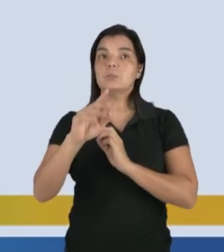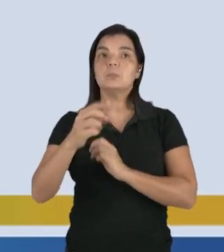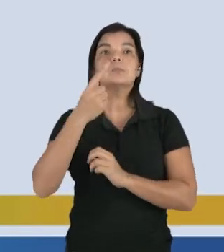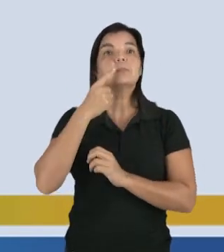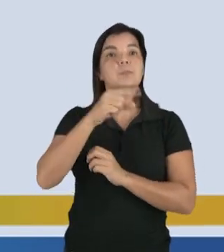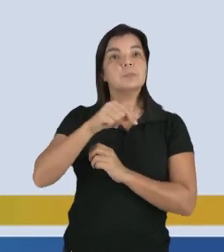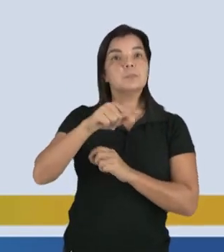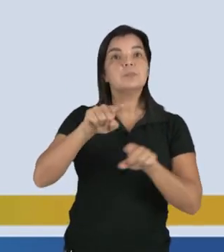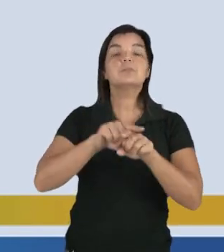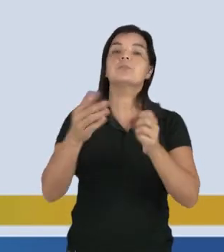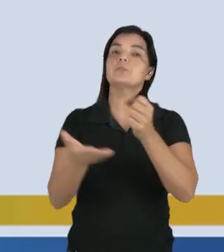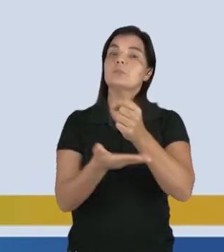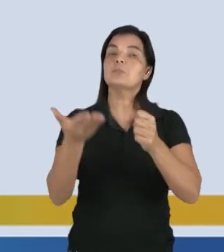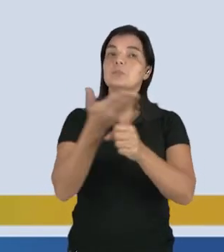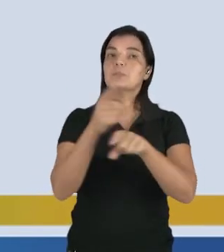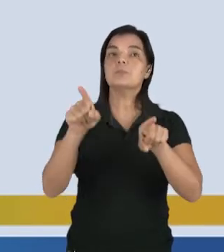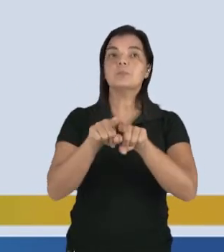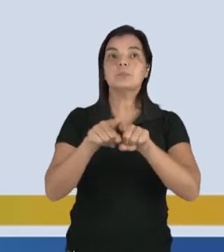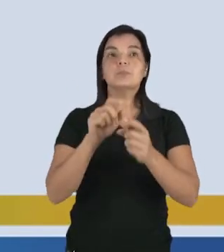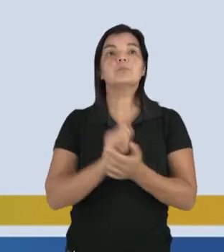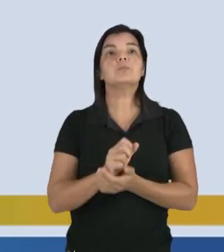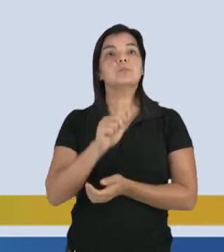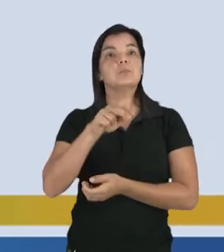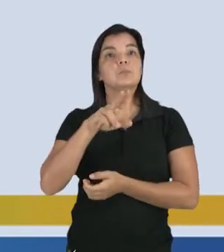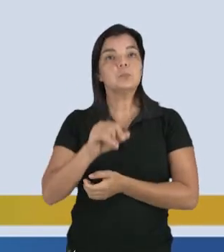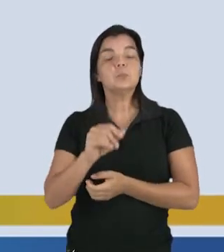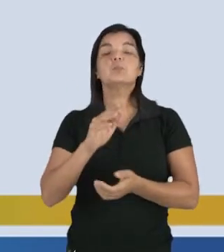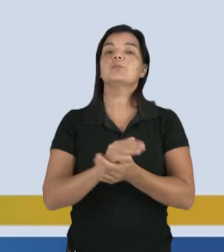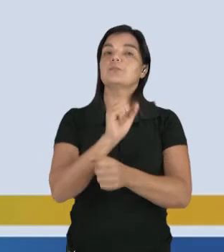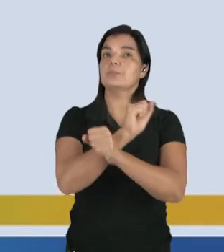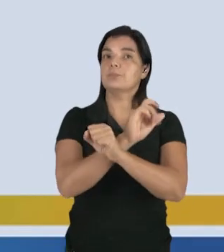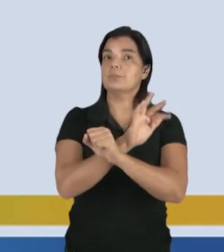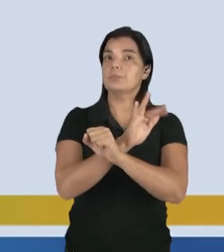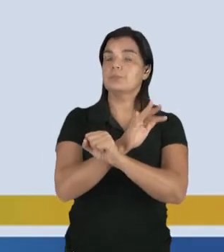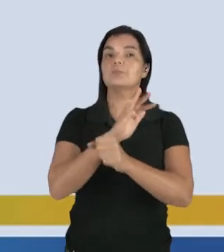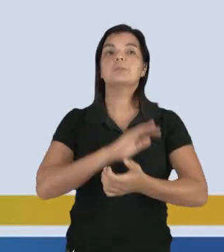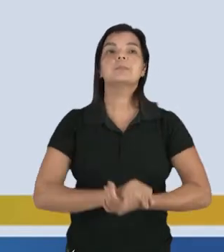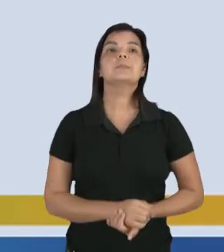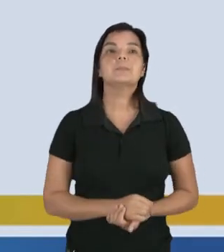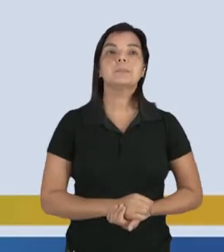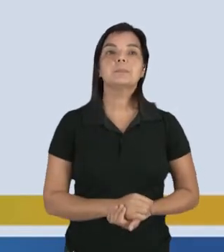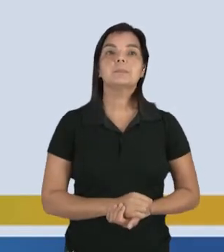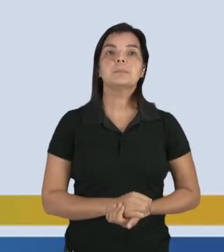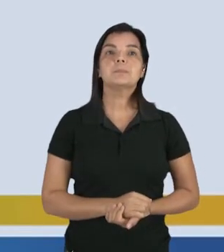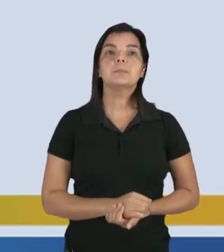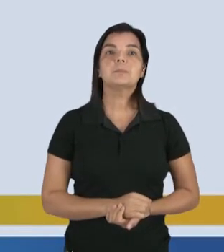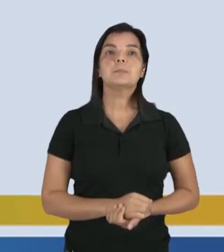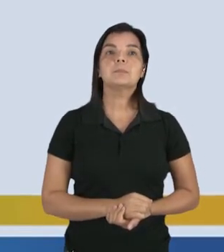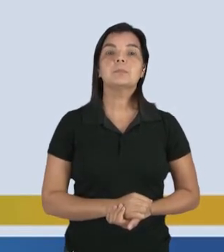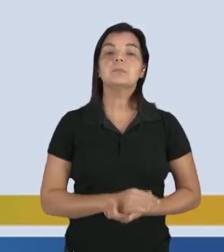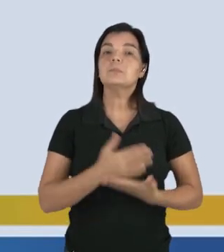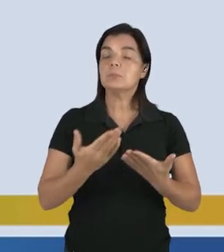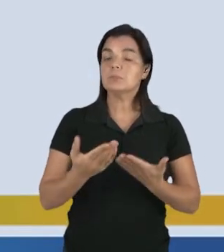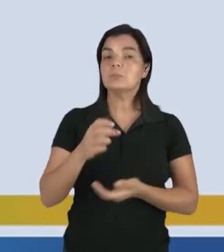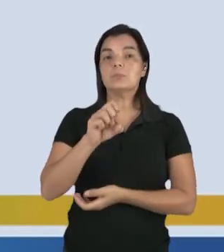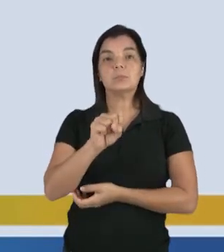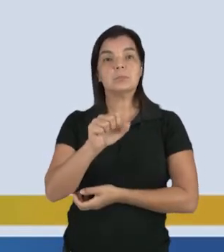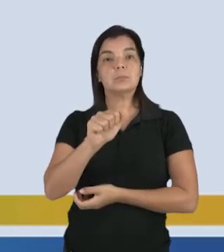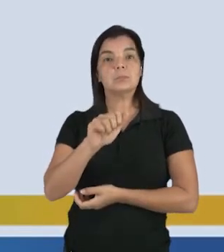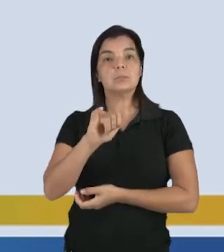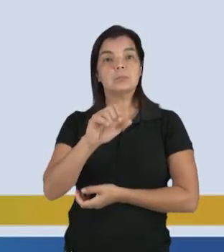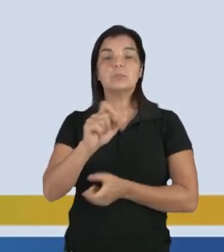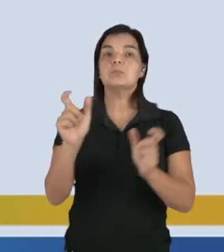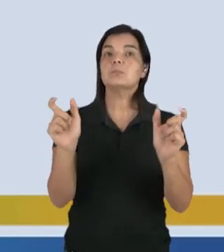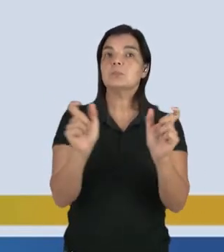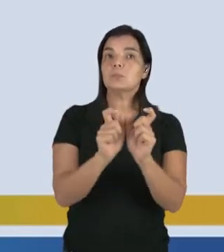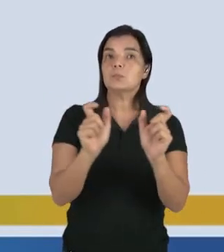da base e o elemento que forma o ânion do sal é proveniente do ácido, ok? E os